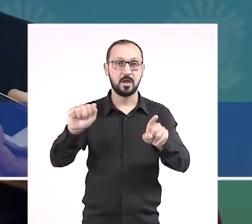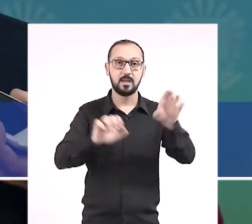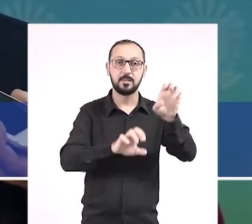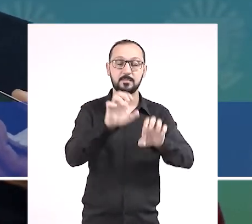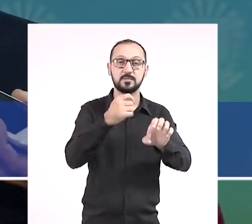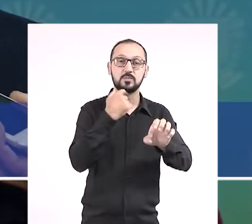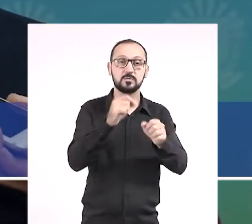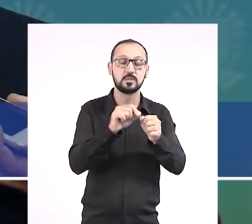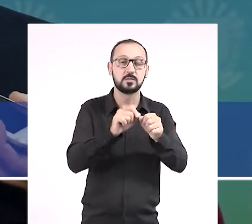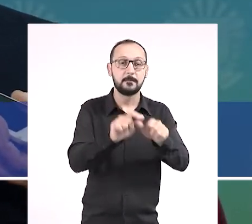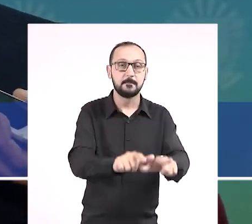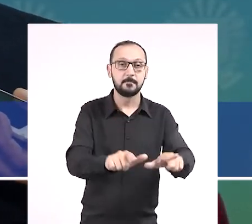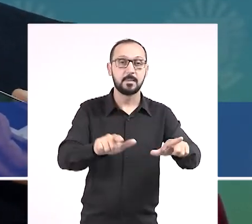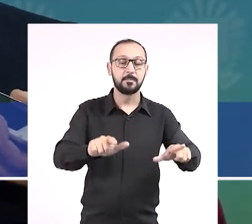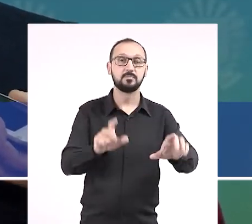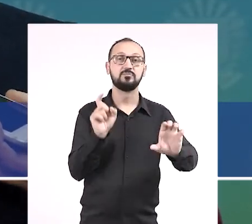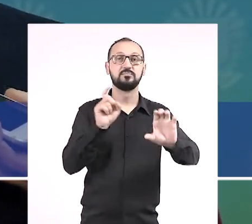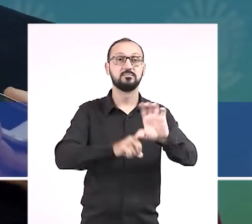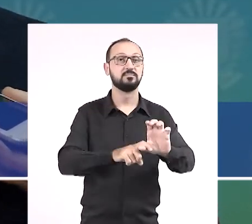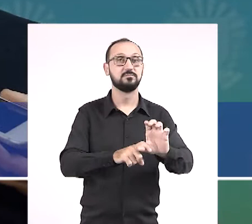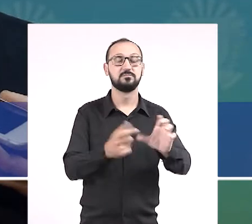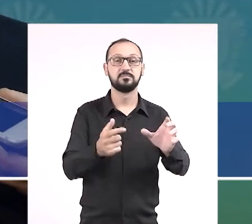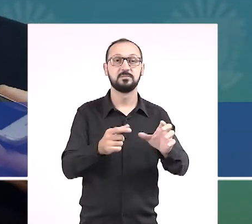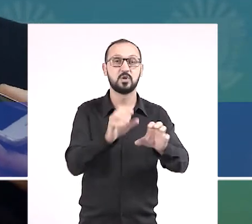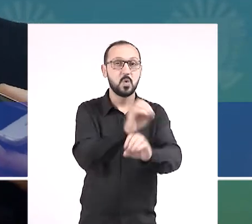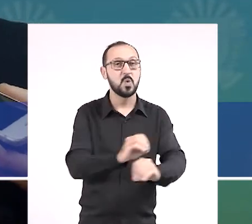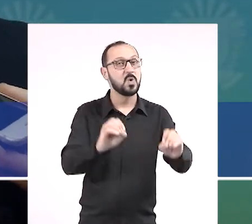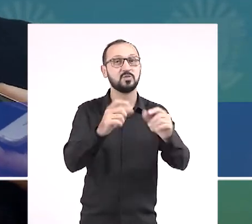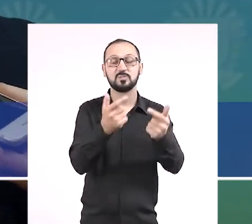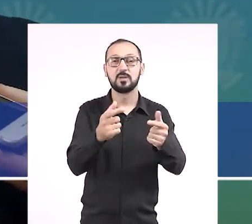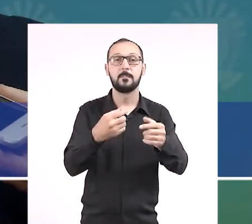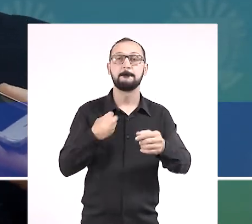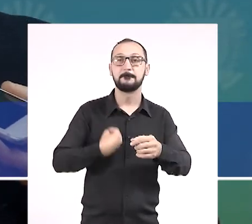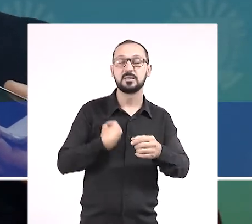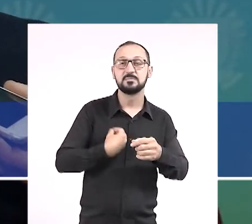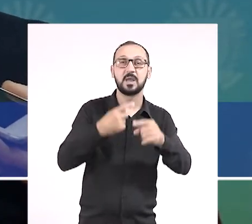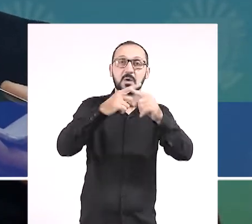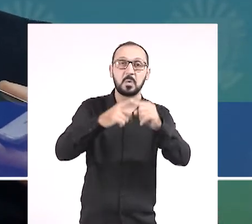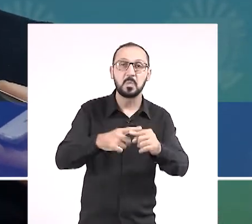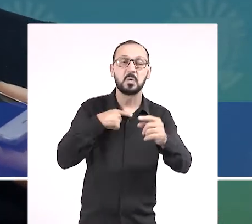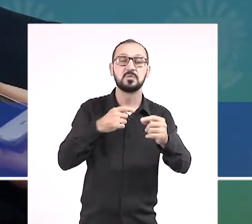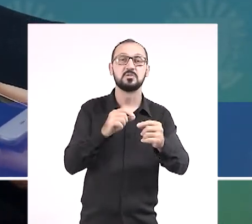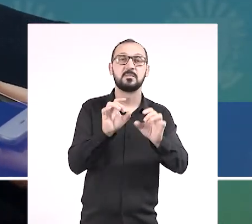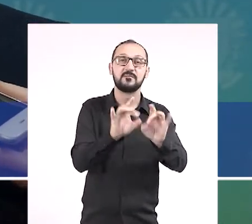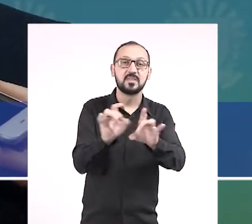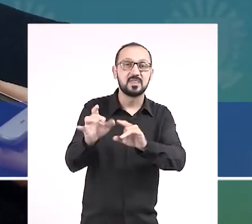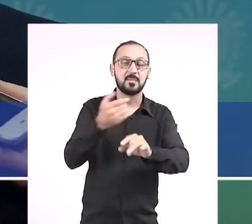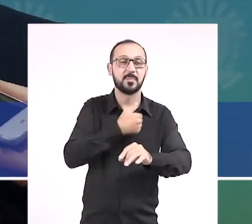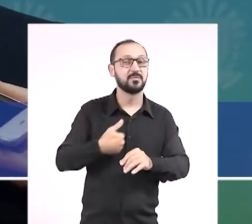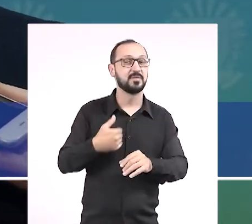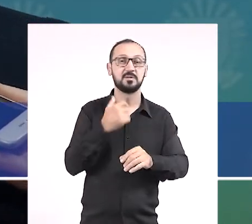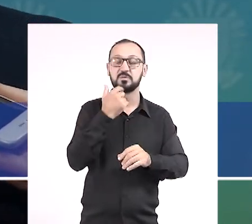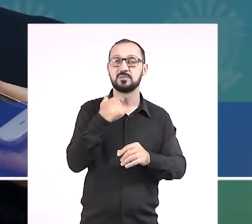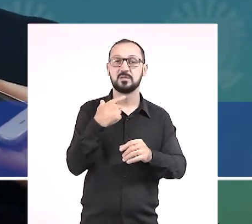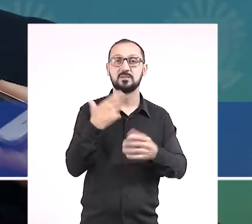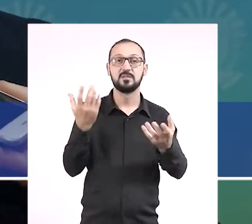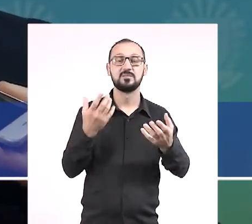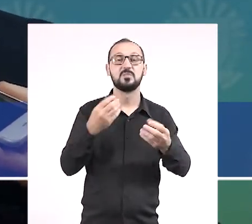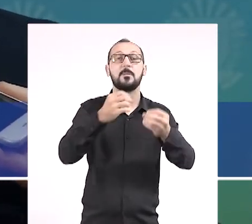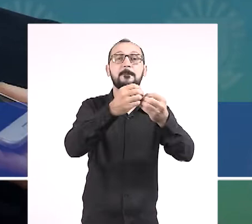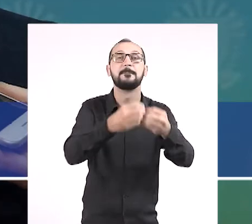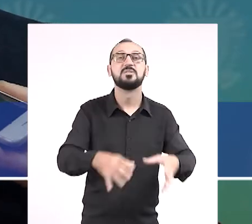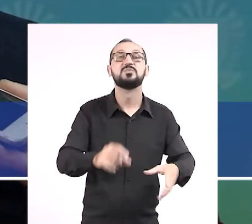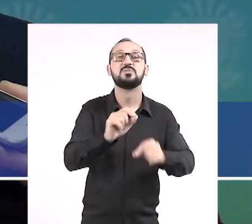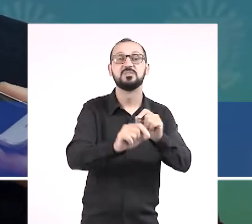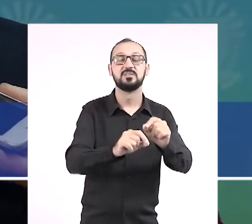a empresa não consegue emitir uma certidão negativa de débitos e elas não conseguem participar de uma licitação e assim por diante. Isso